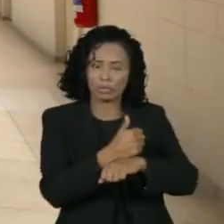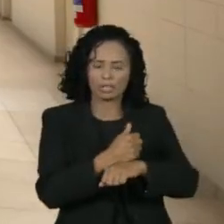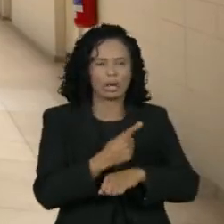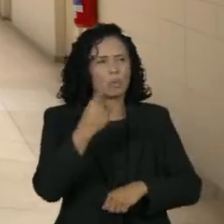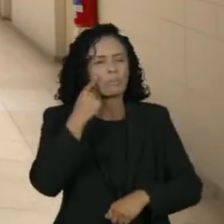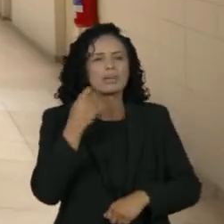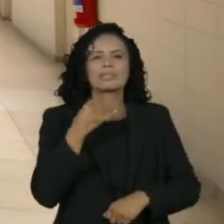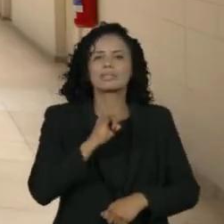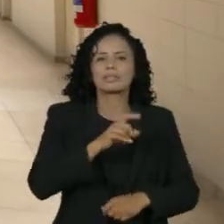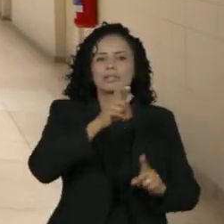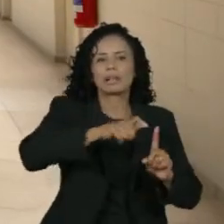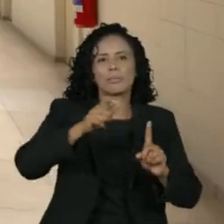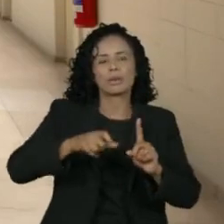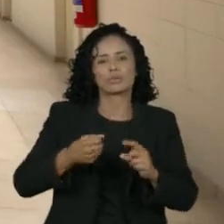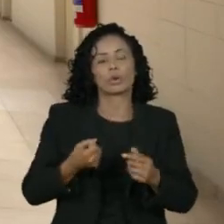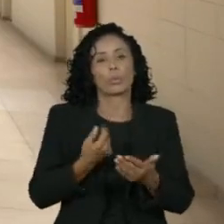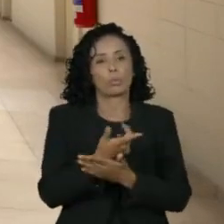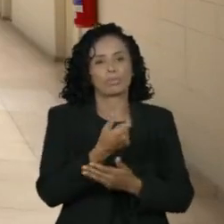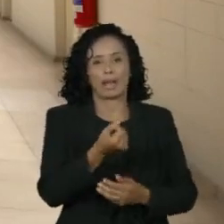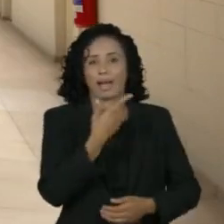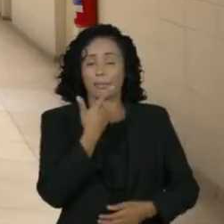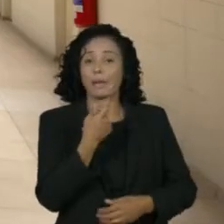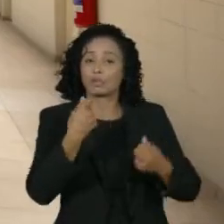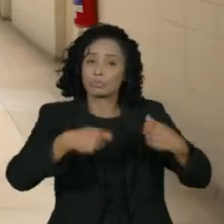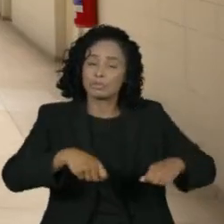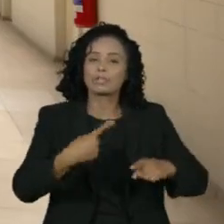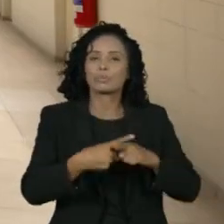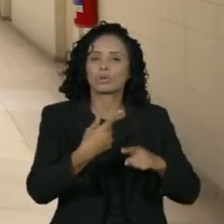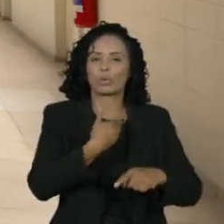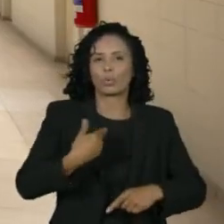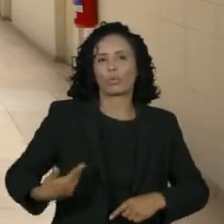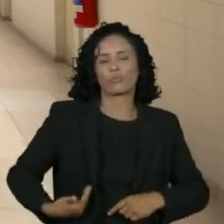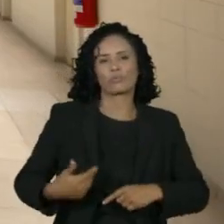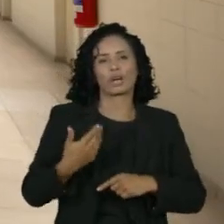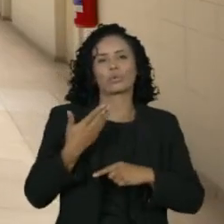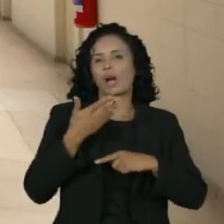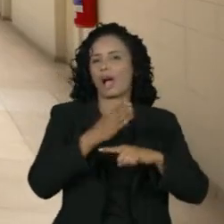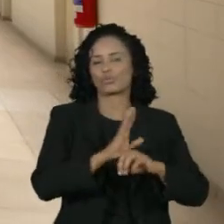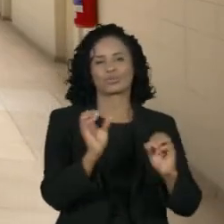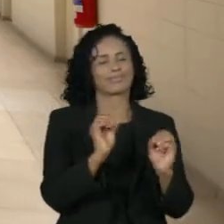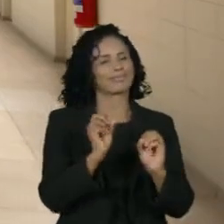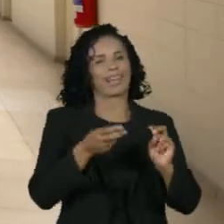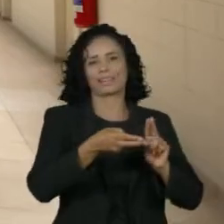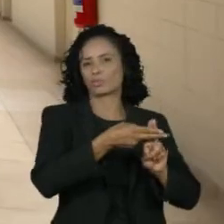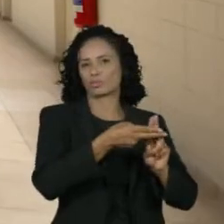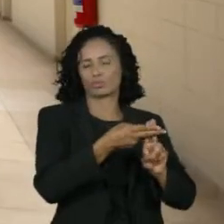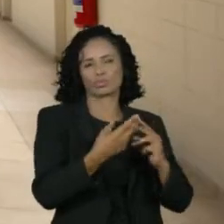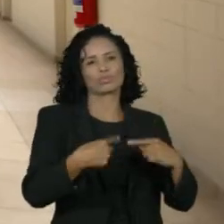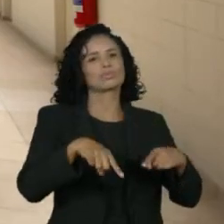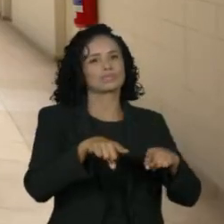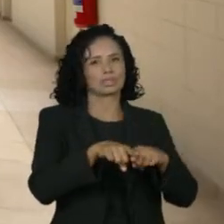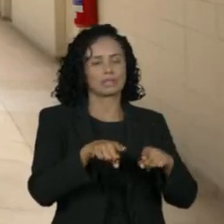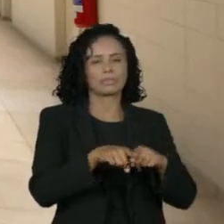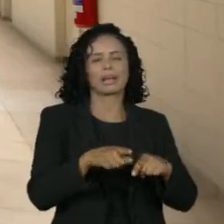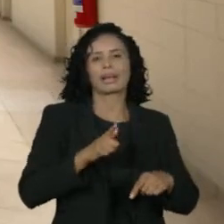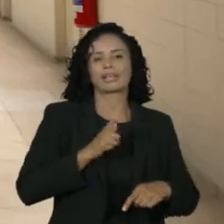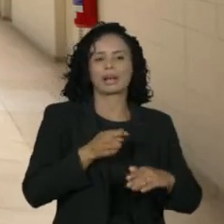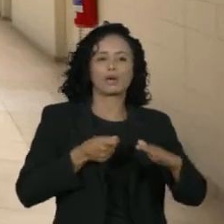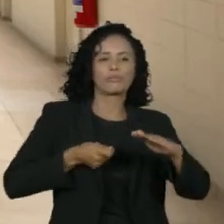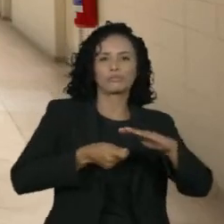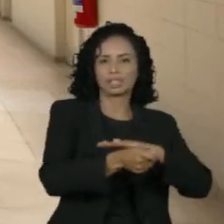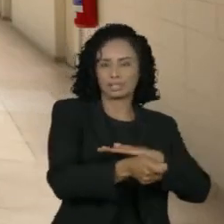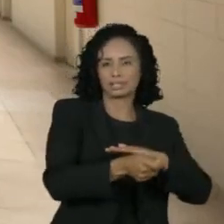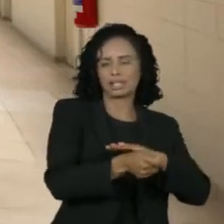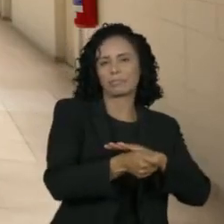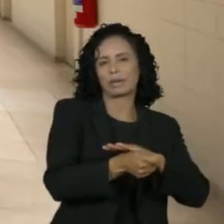médico e remédios, porque o governo não assume os custos reais com o Sistema Único de Saúde. O subfinanciamento dos serviços faz com que o SUS